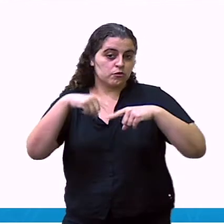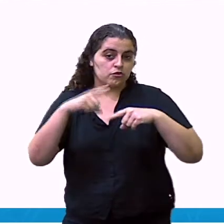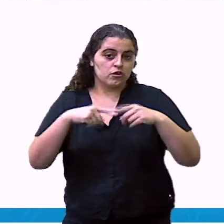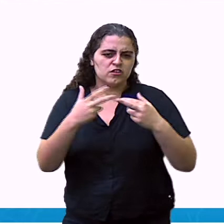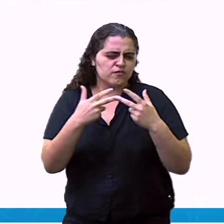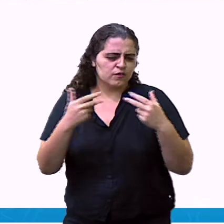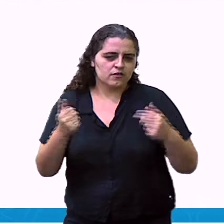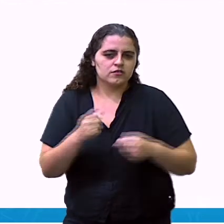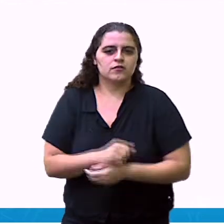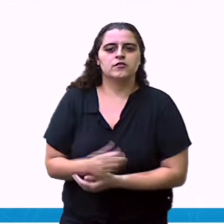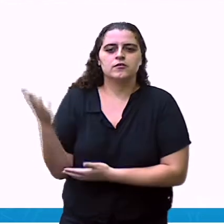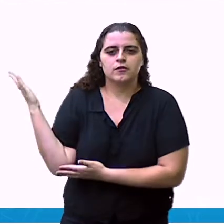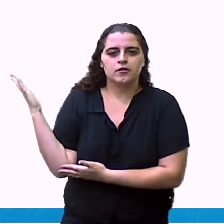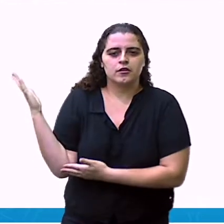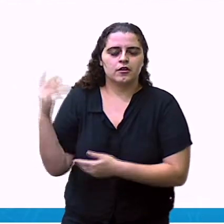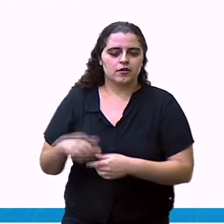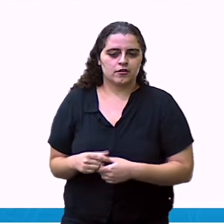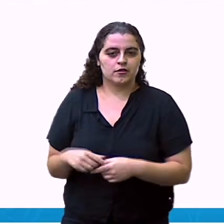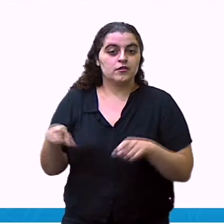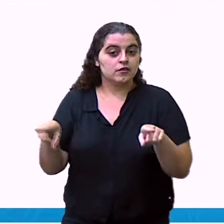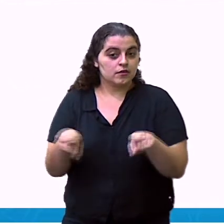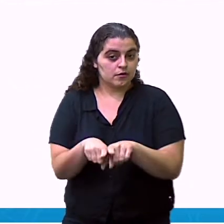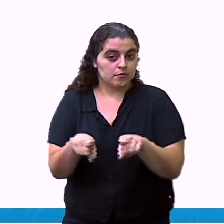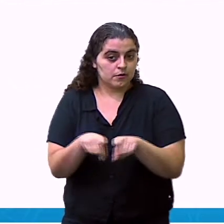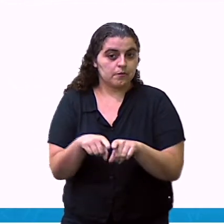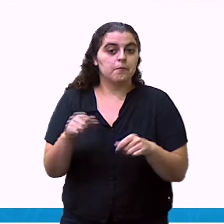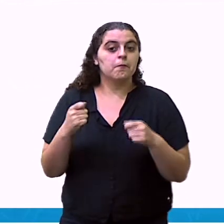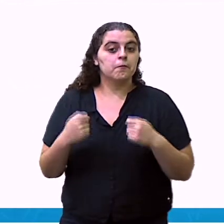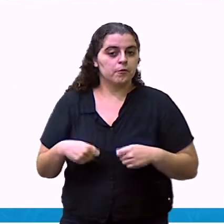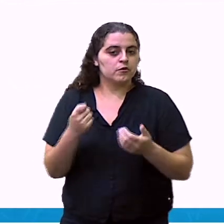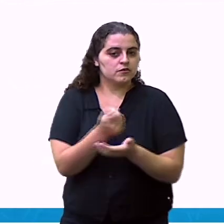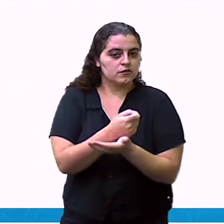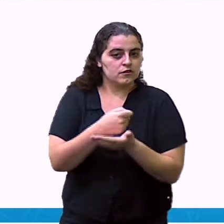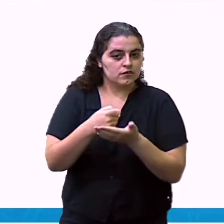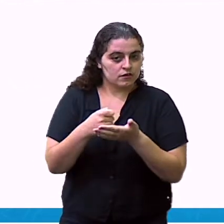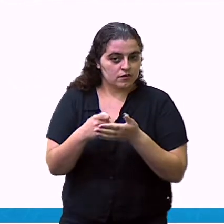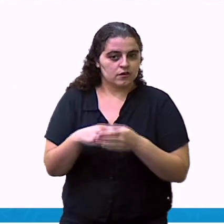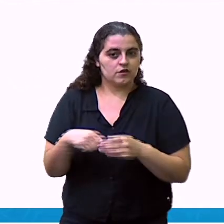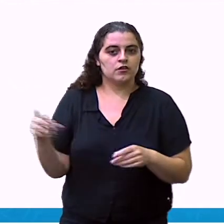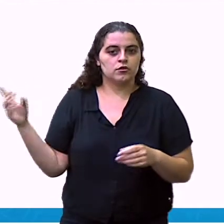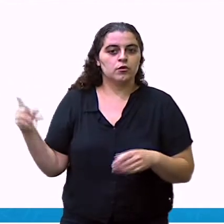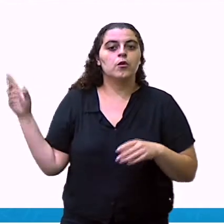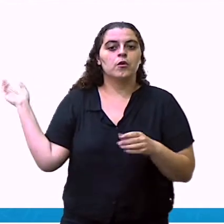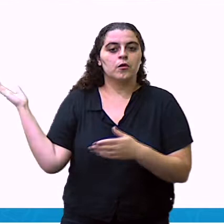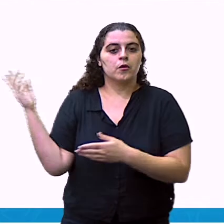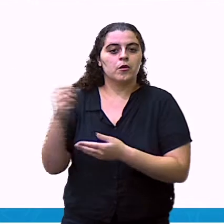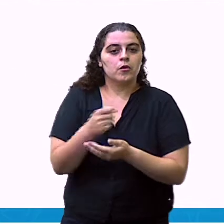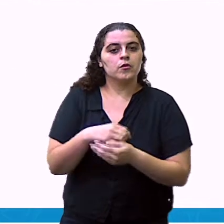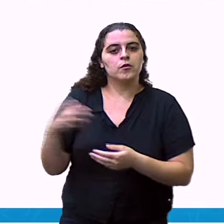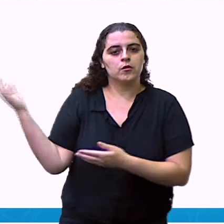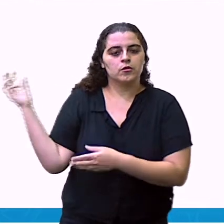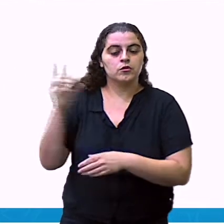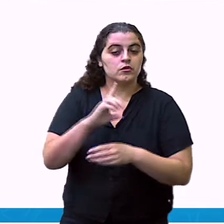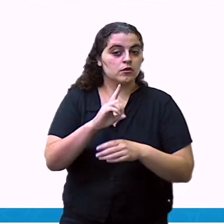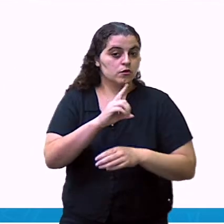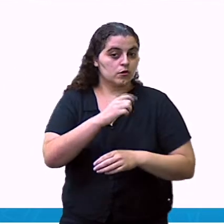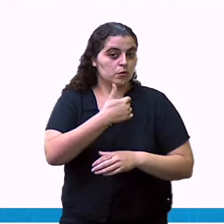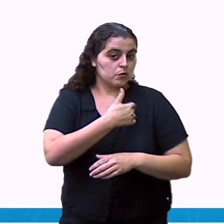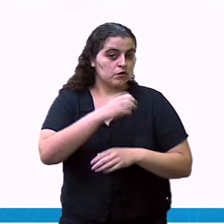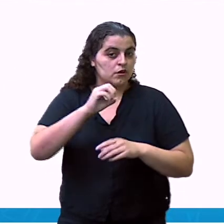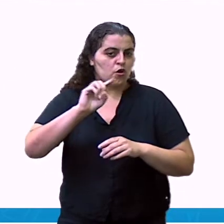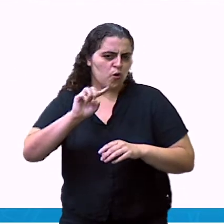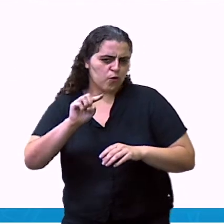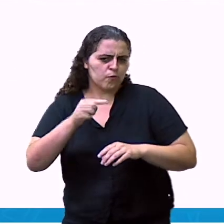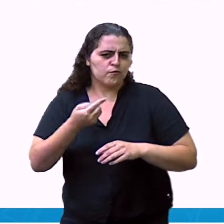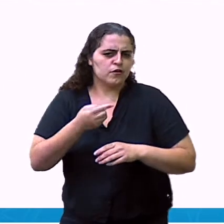de fração. Eles também podem ser escritos nos números decimais. Trabalhamos aqui nos números com